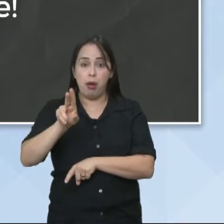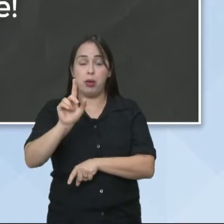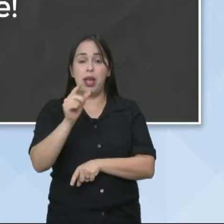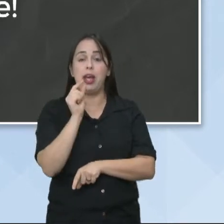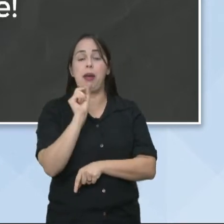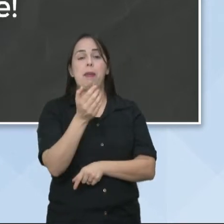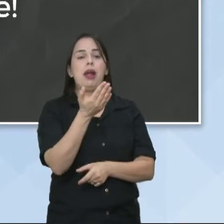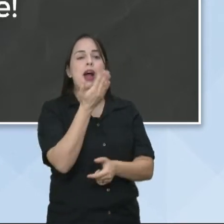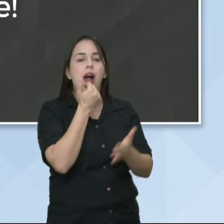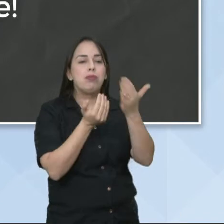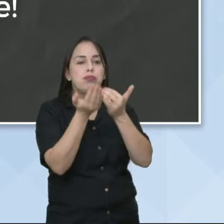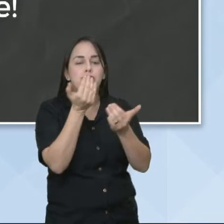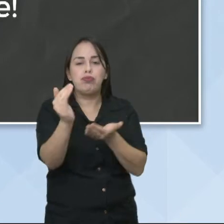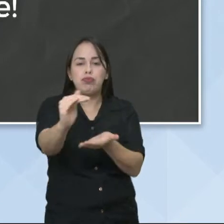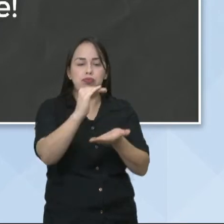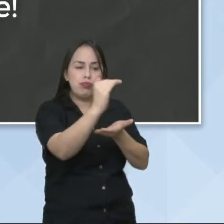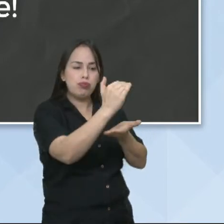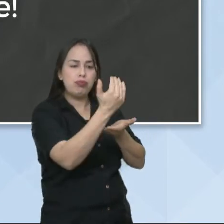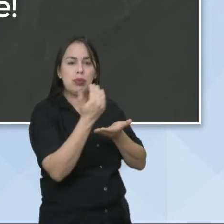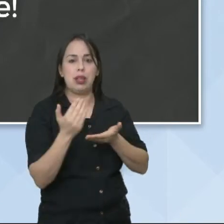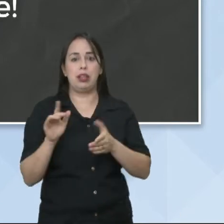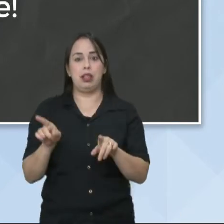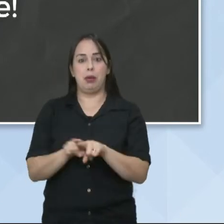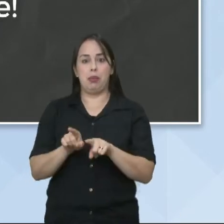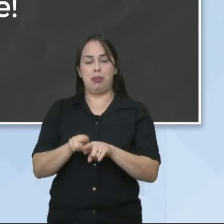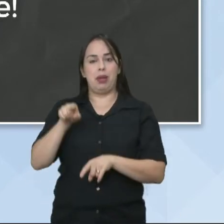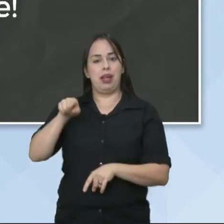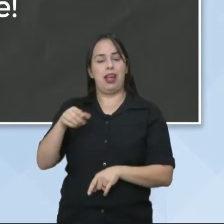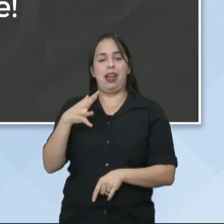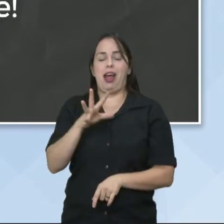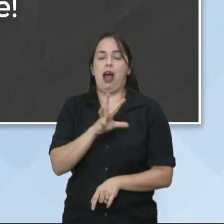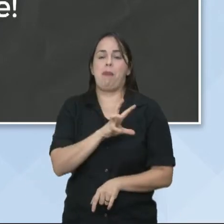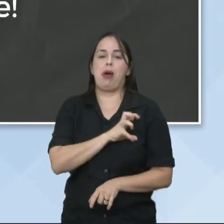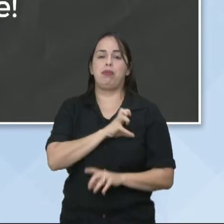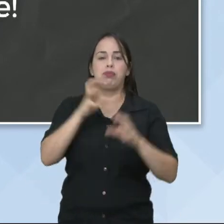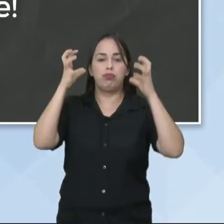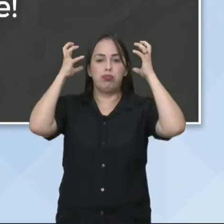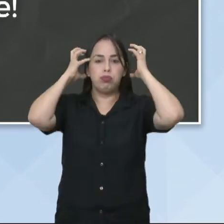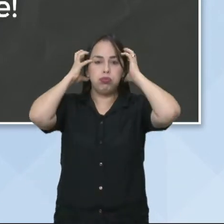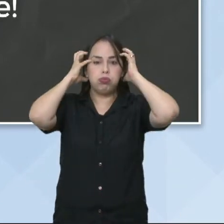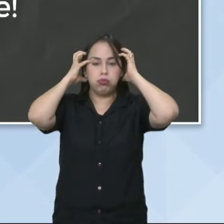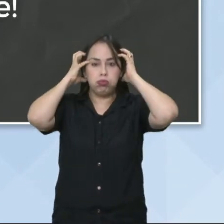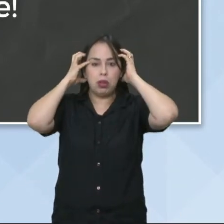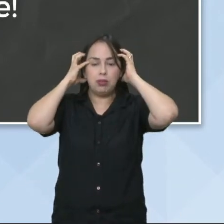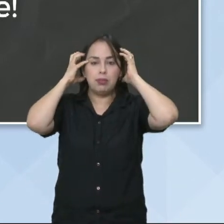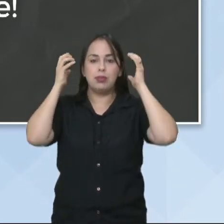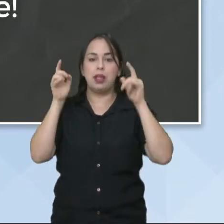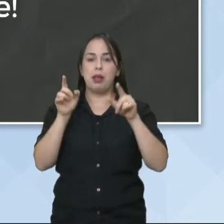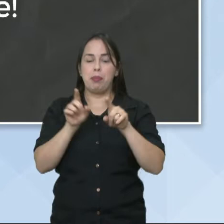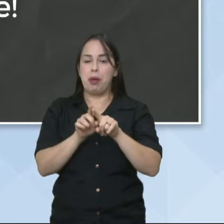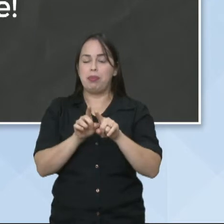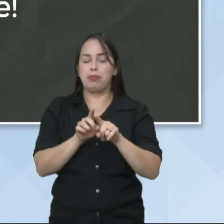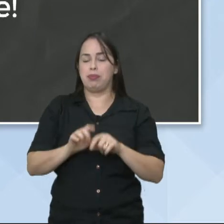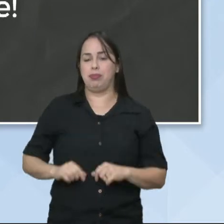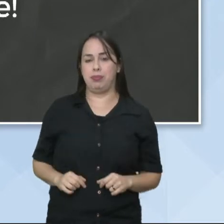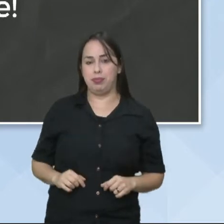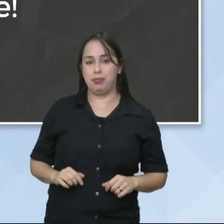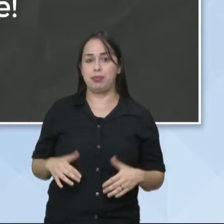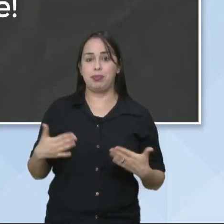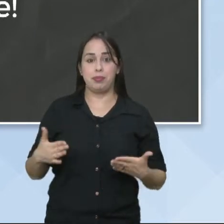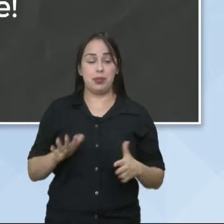Amava a rádio. O rádio amador sempre foi uma presença ao lado certo da história.